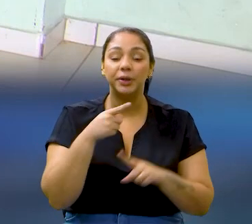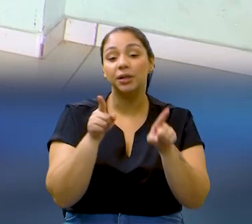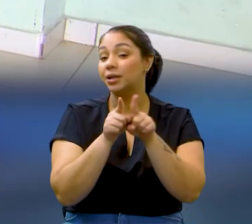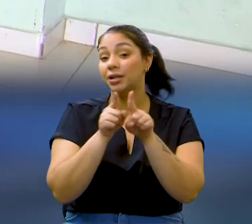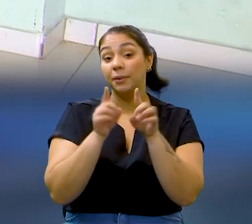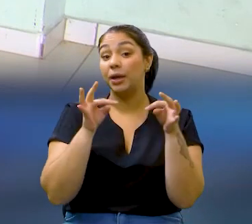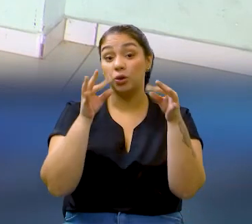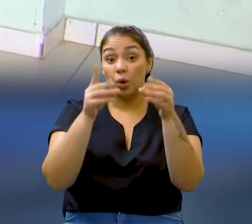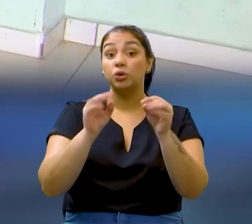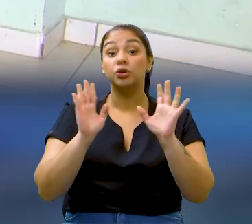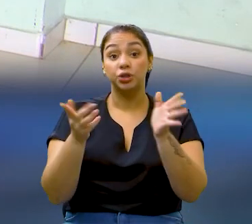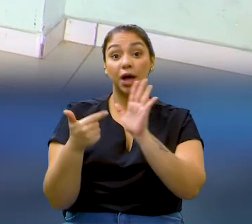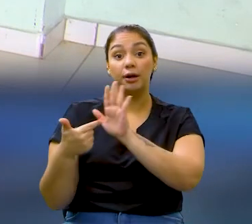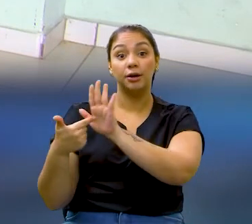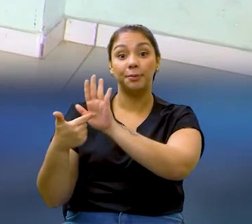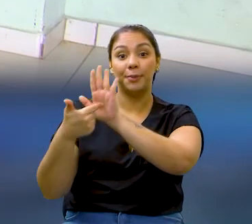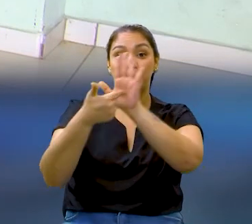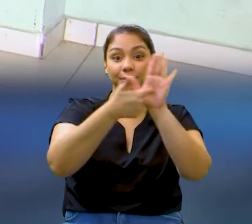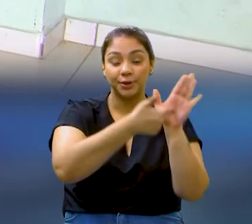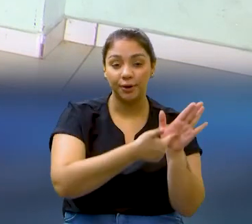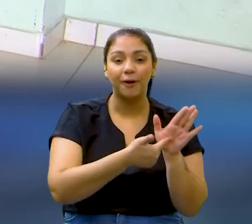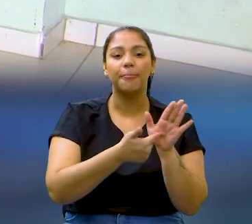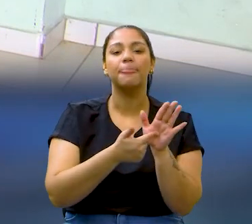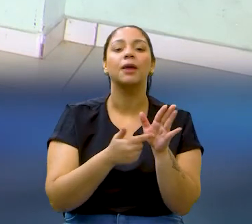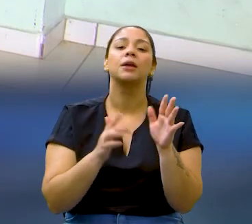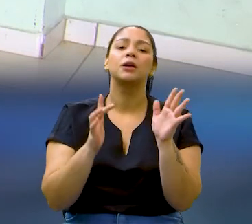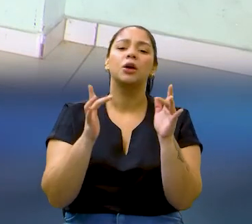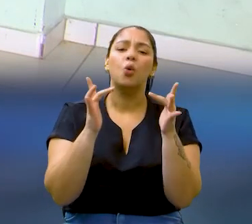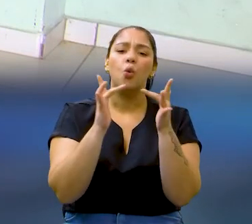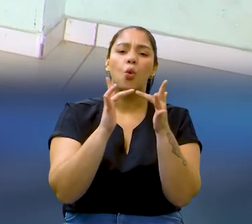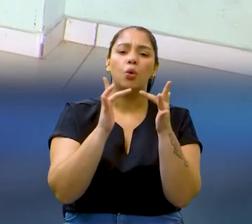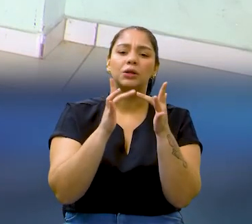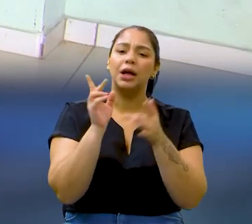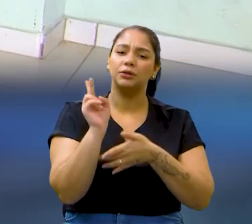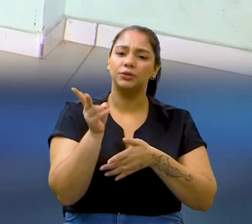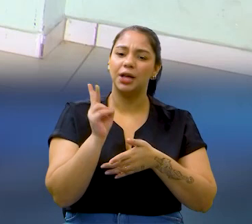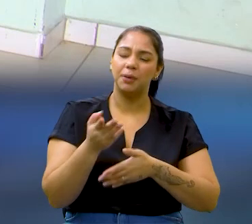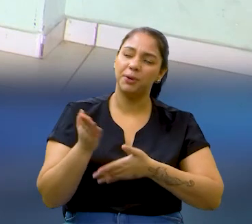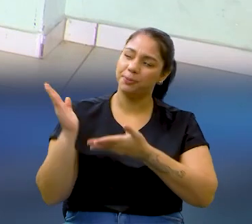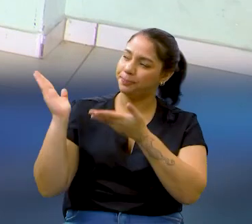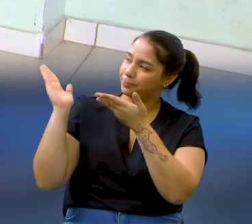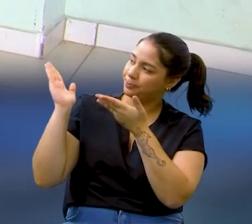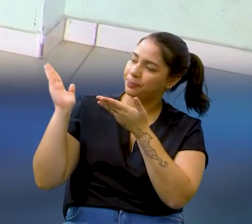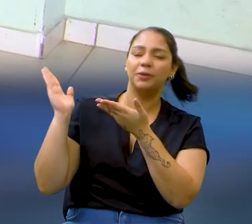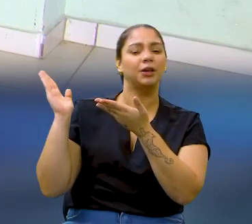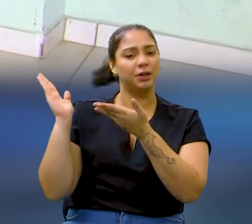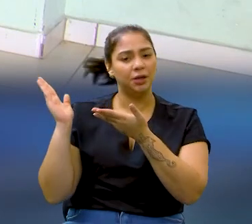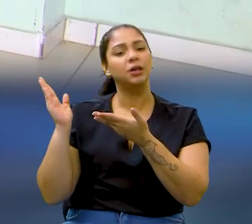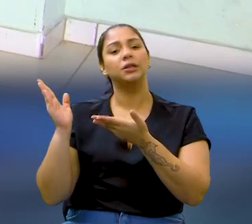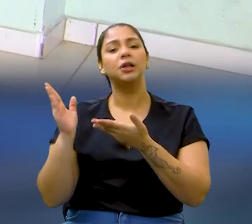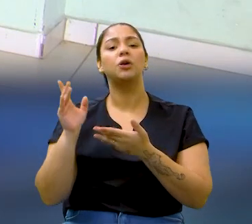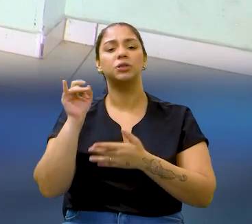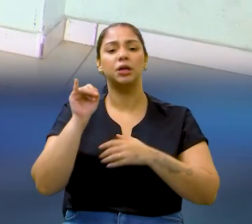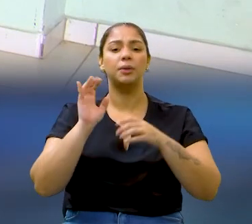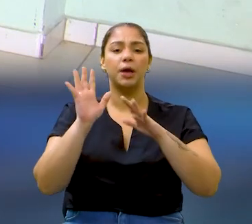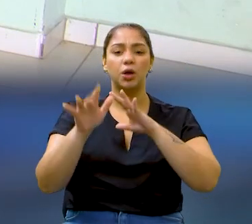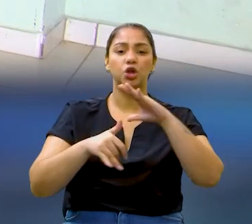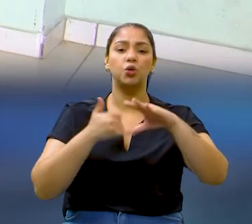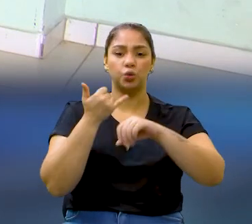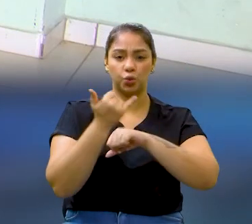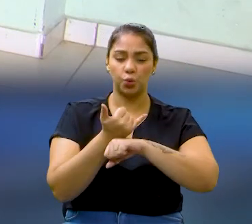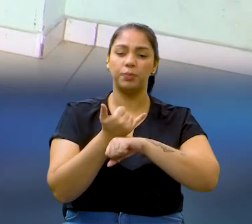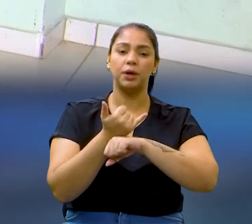em Campinas e de todos que a gente já mostrou aqui. Os contatos ficam passando na tela, como eu sempre falo. Eu convido vocês a